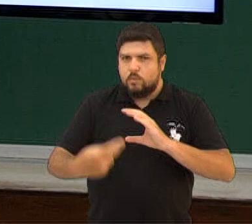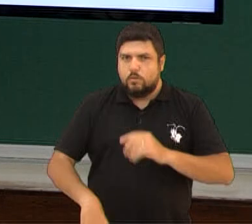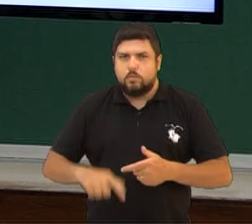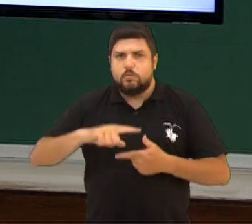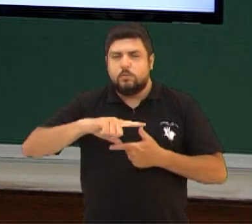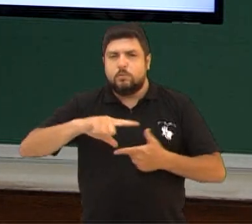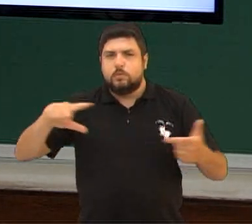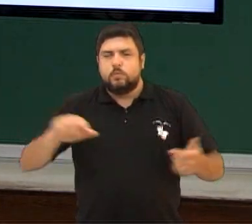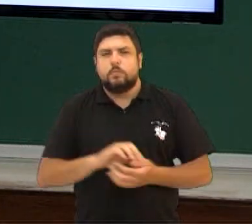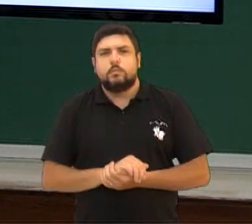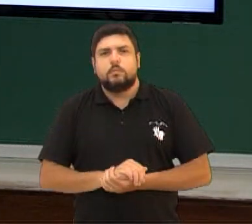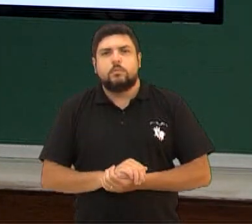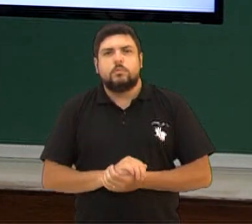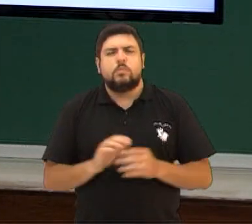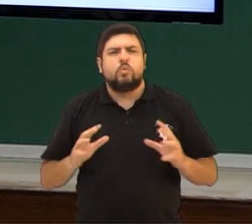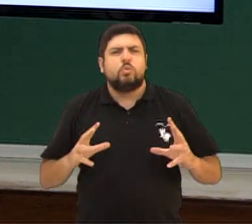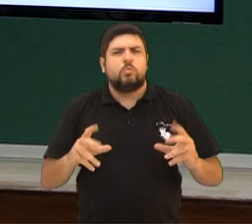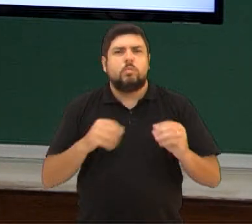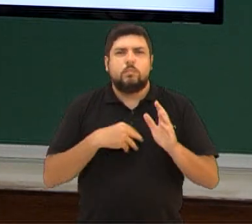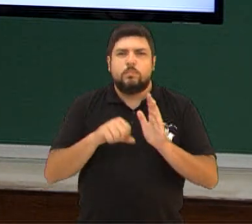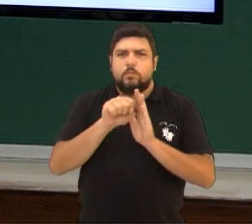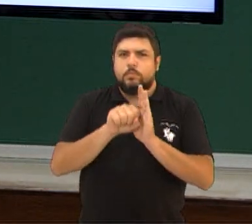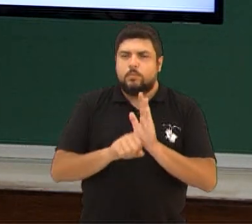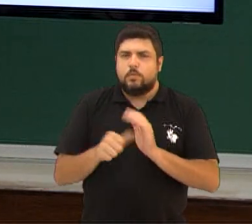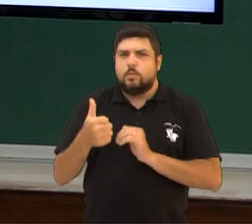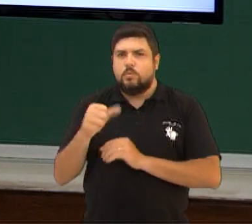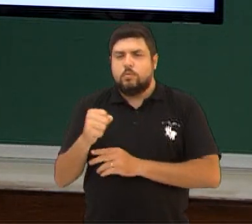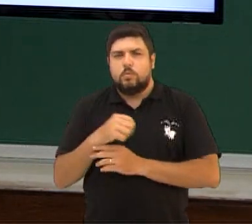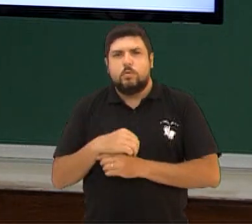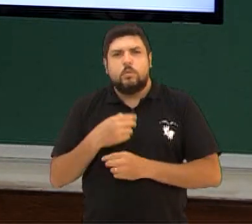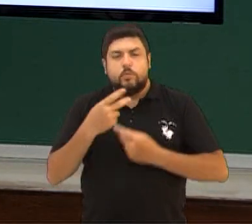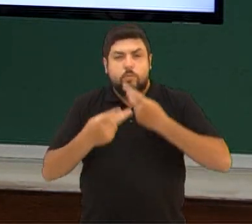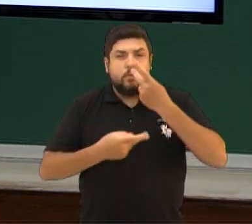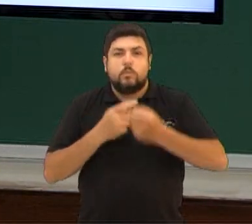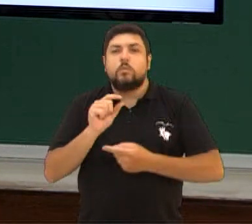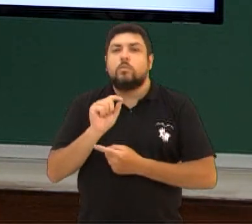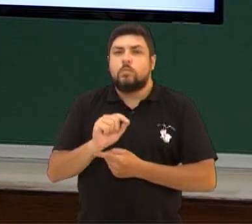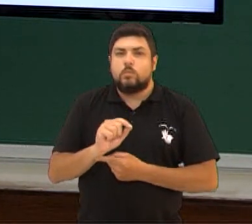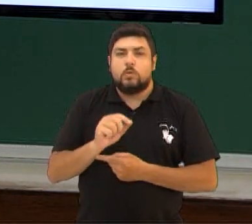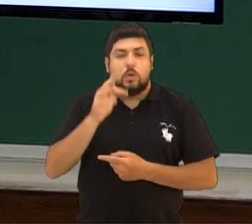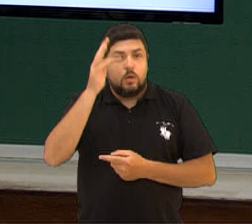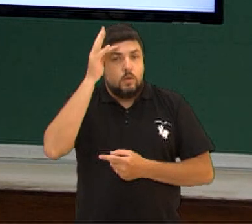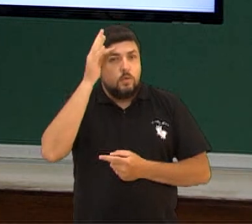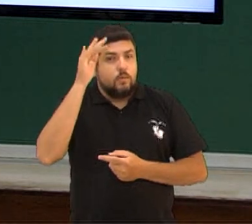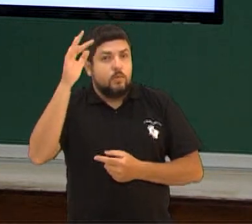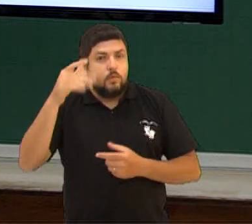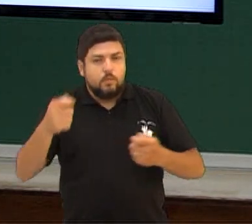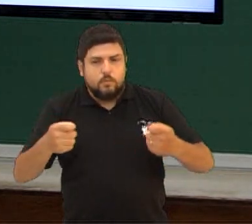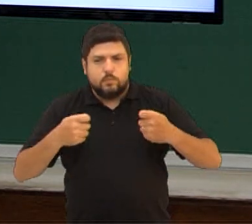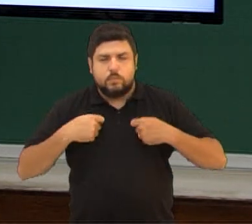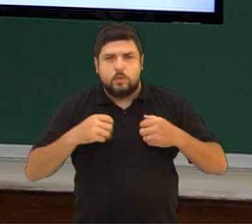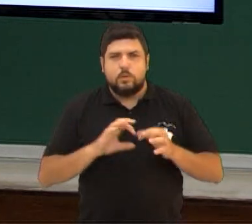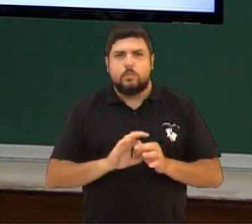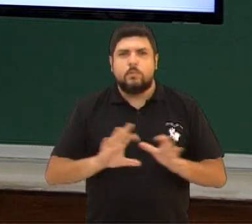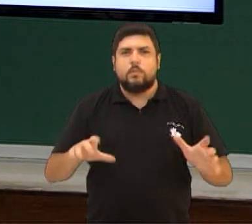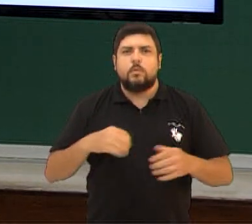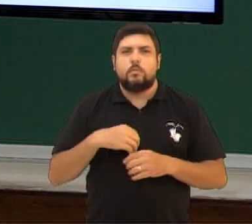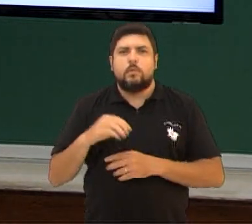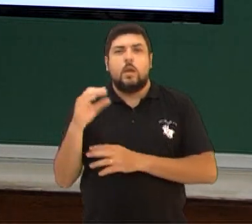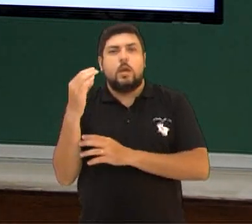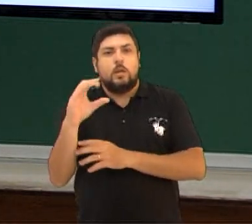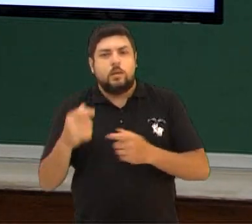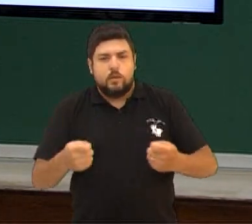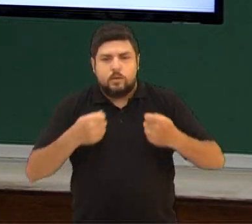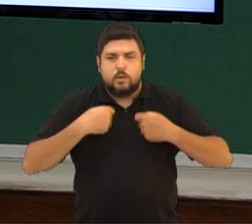no século XVIII, XIX, vai estar falando que a filosofia leva à liberdade, a ciência leva à liberdade,